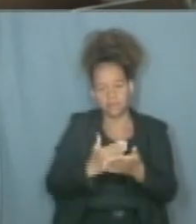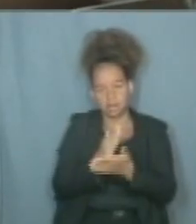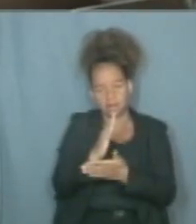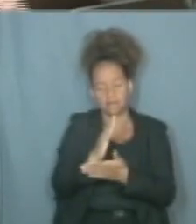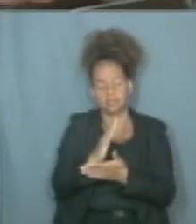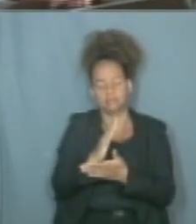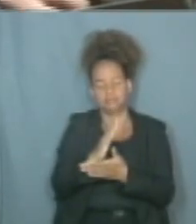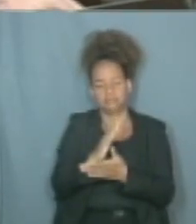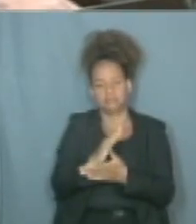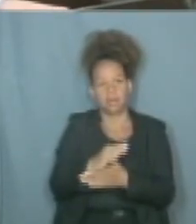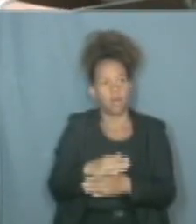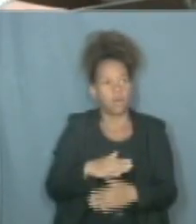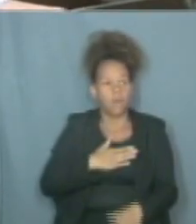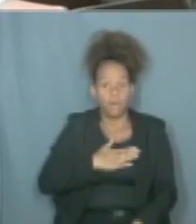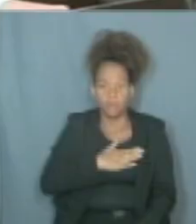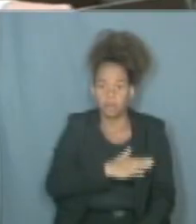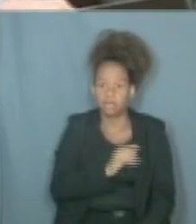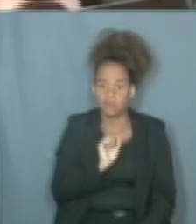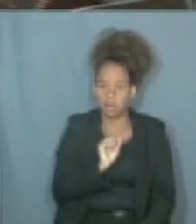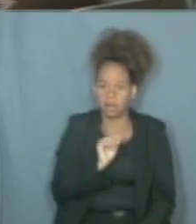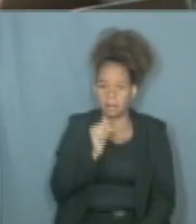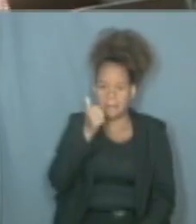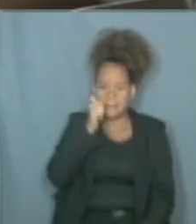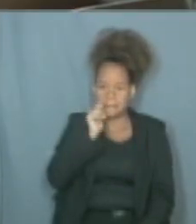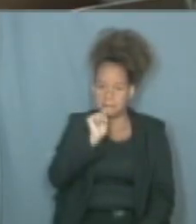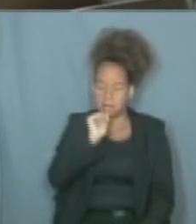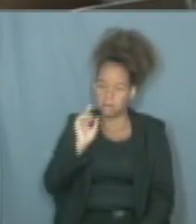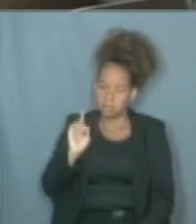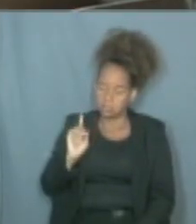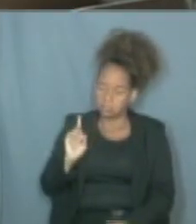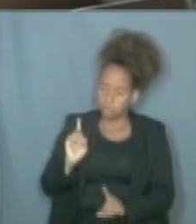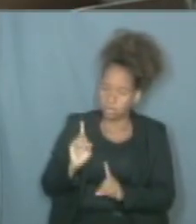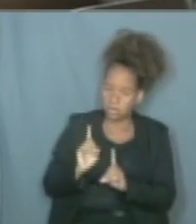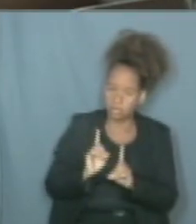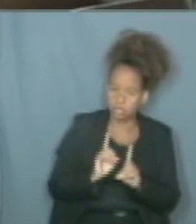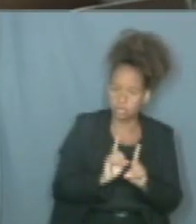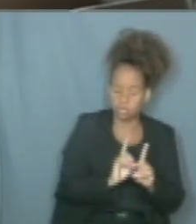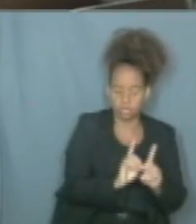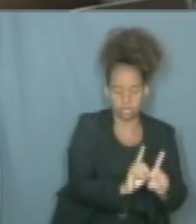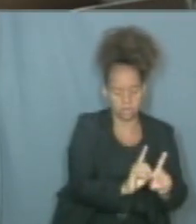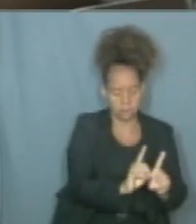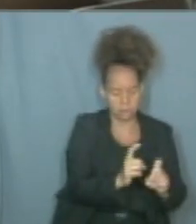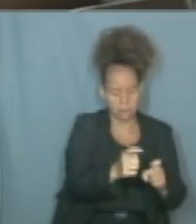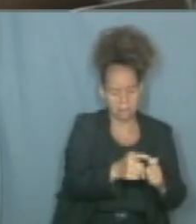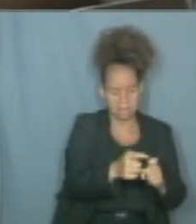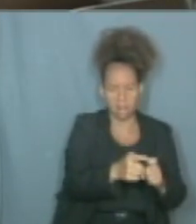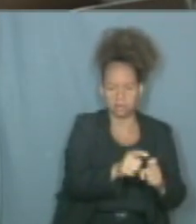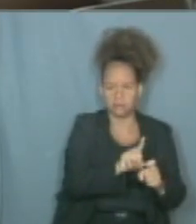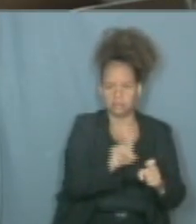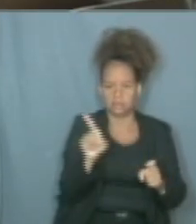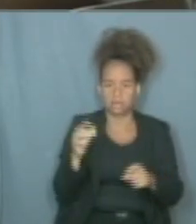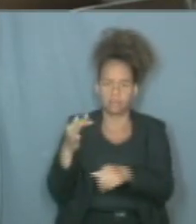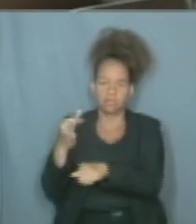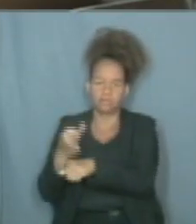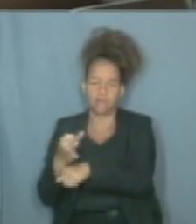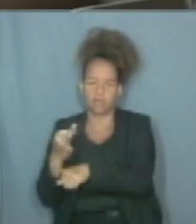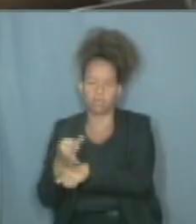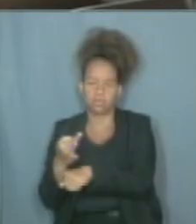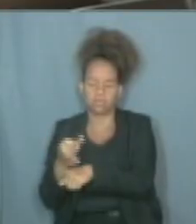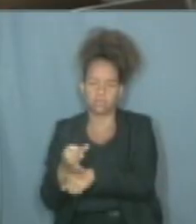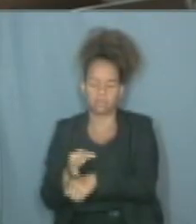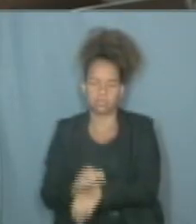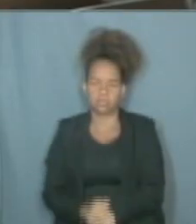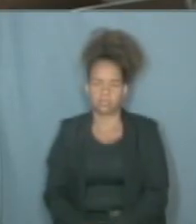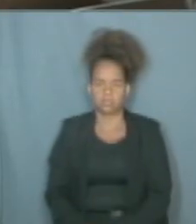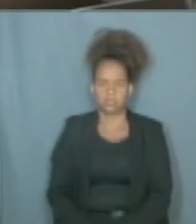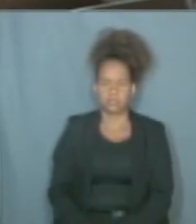absurdo são as mães que levam as crianças para o médico e estão levando falta. A